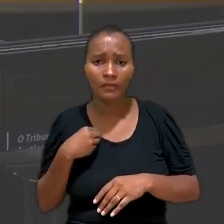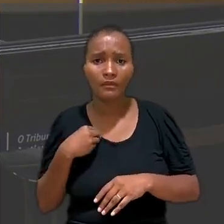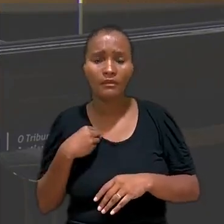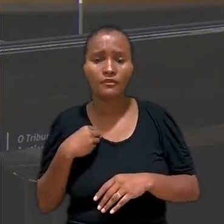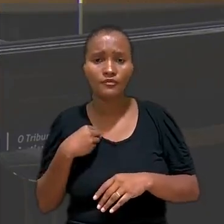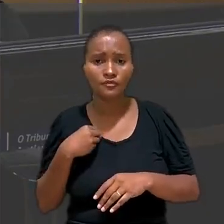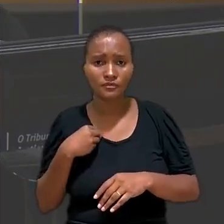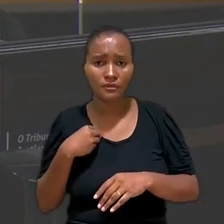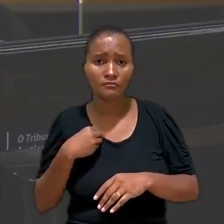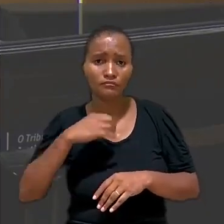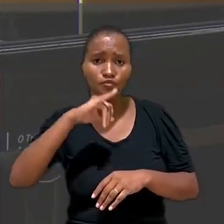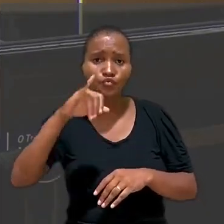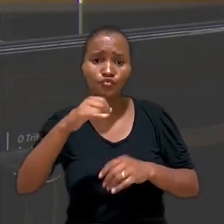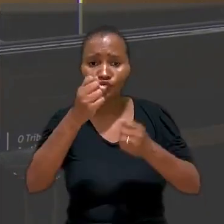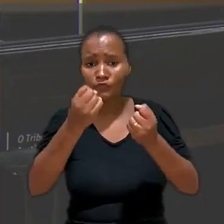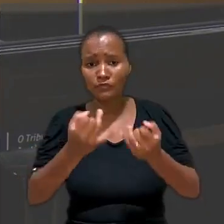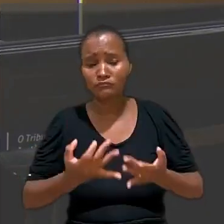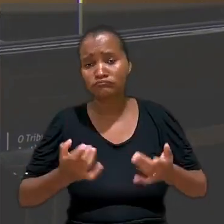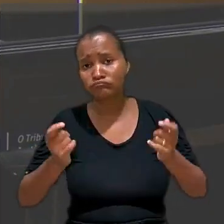como